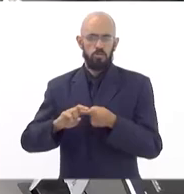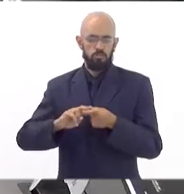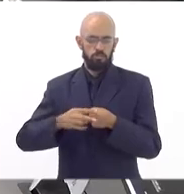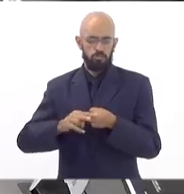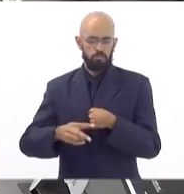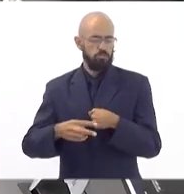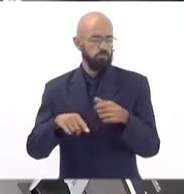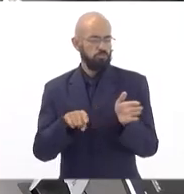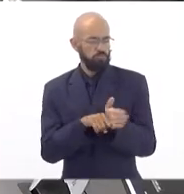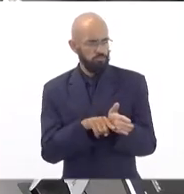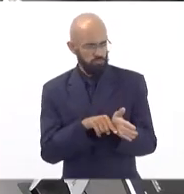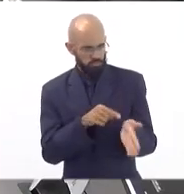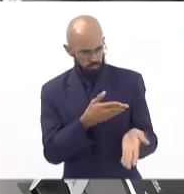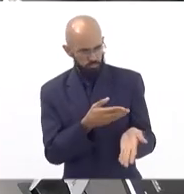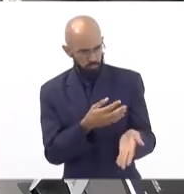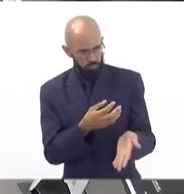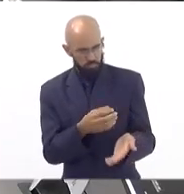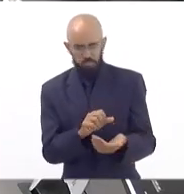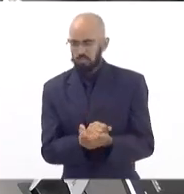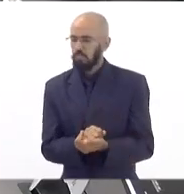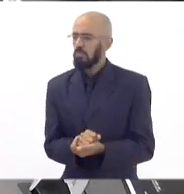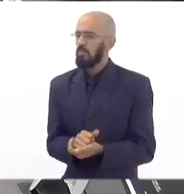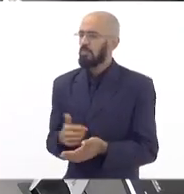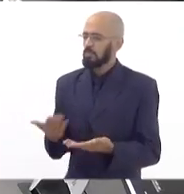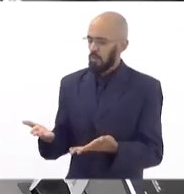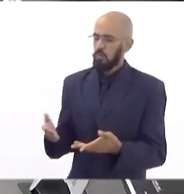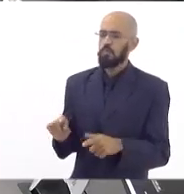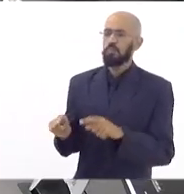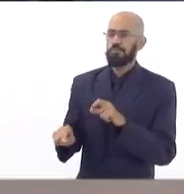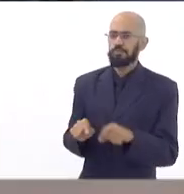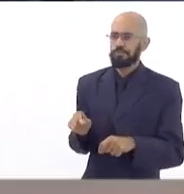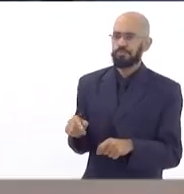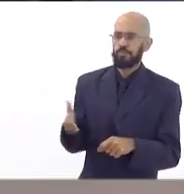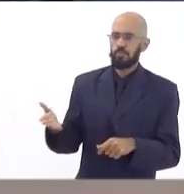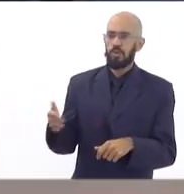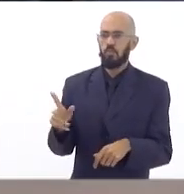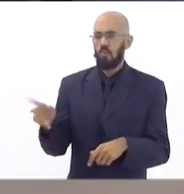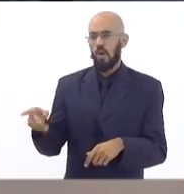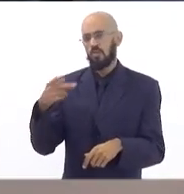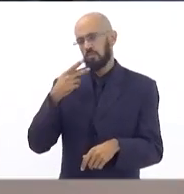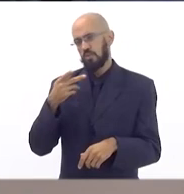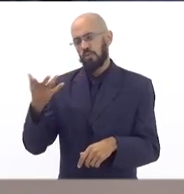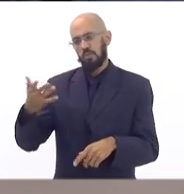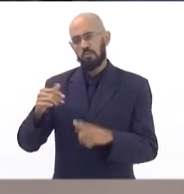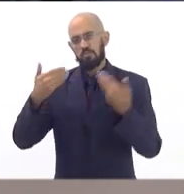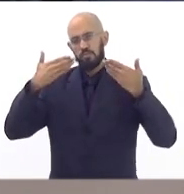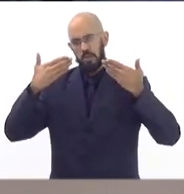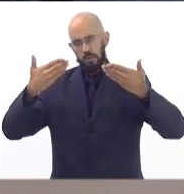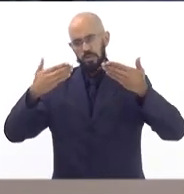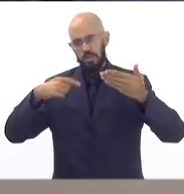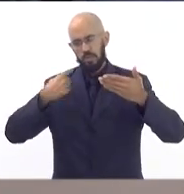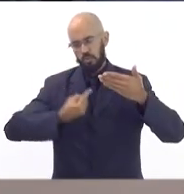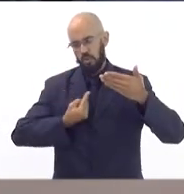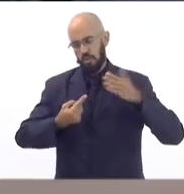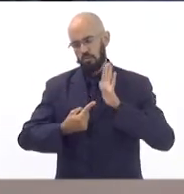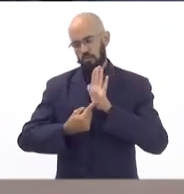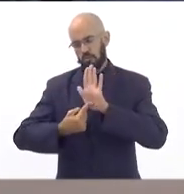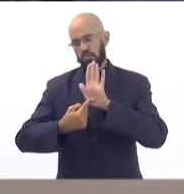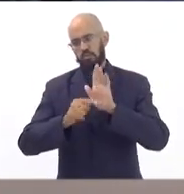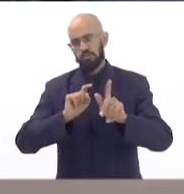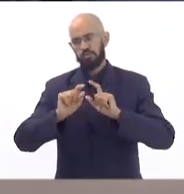temos são positivos né exato né como mostrou a nossa apresentação na a